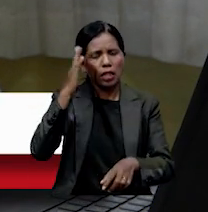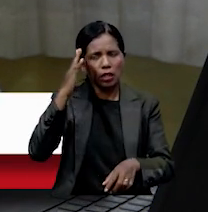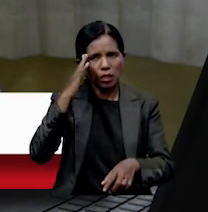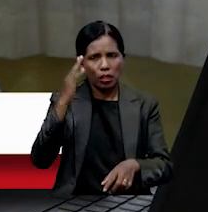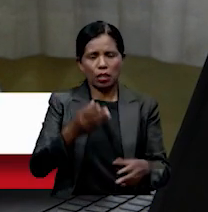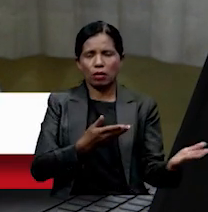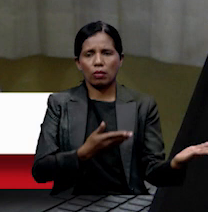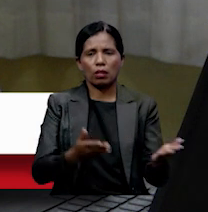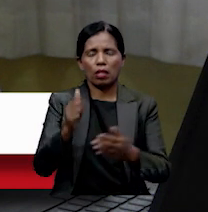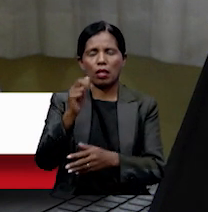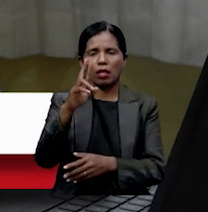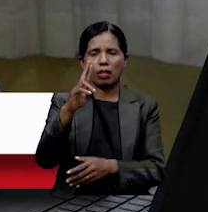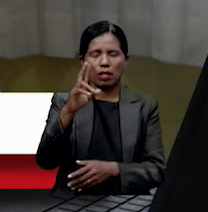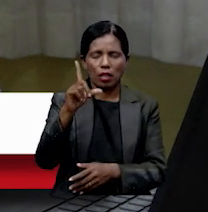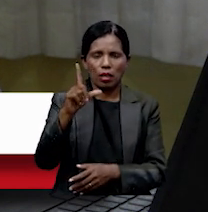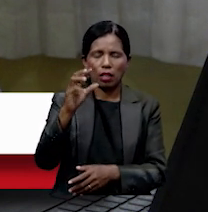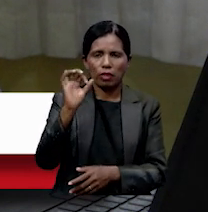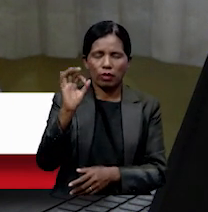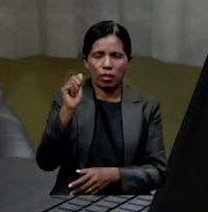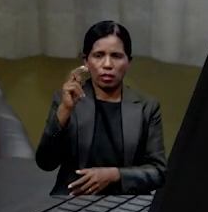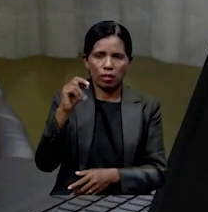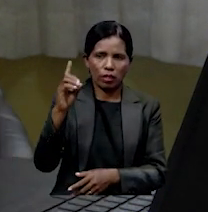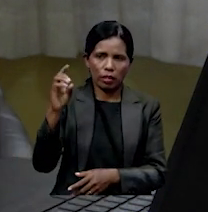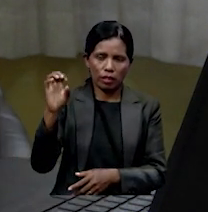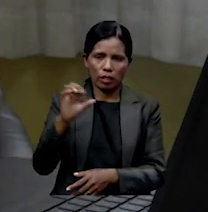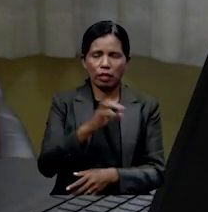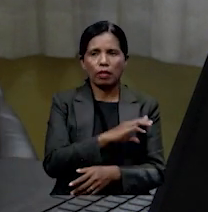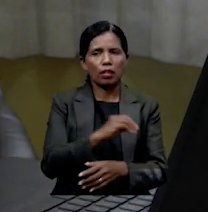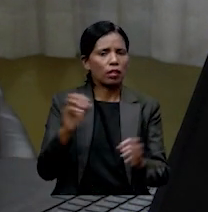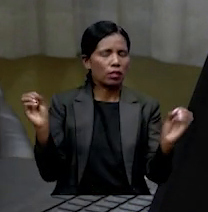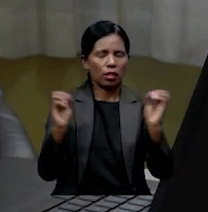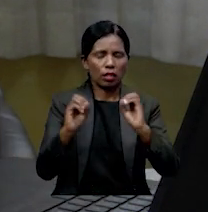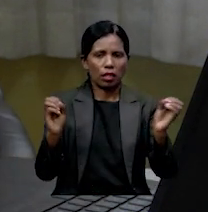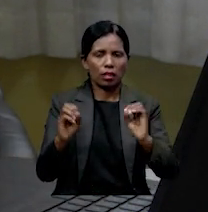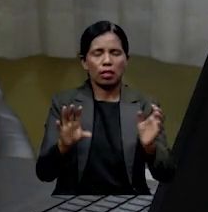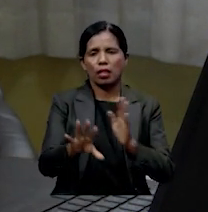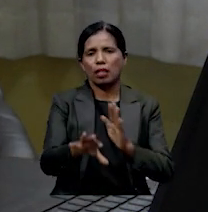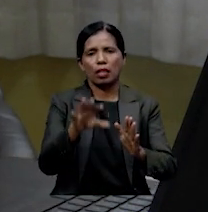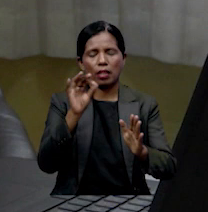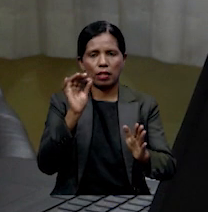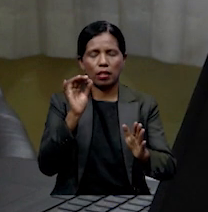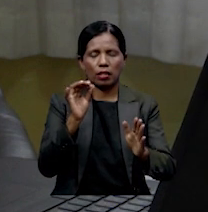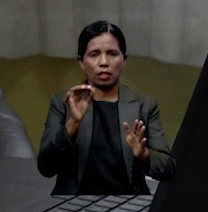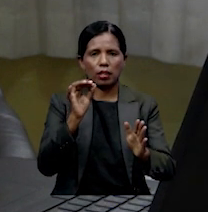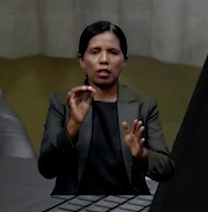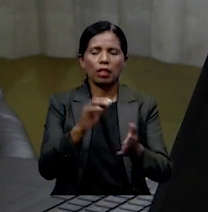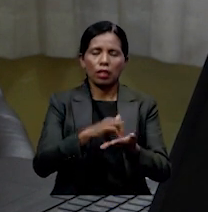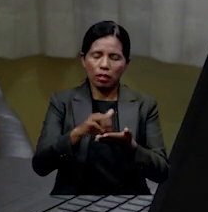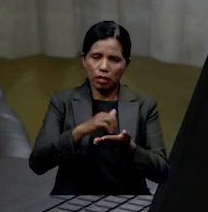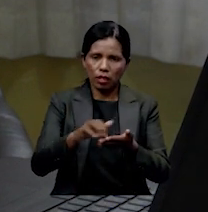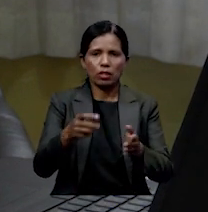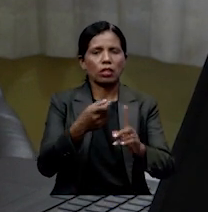alfande para tu bel prende. E halo destroy kanas. Tamba sirane la ha autorização. Hanesa ohin clinic